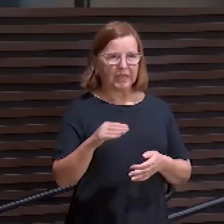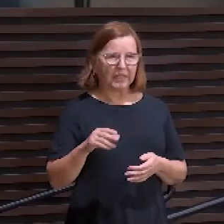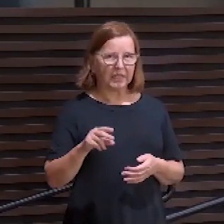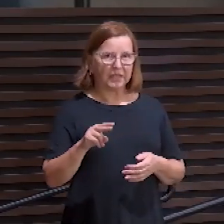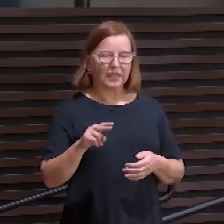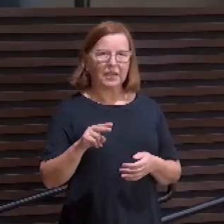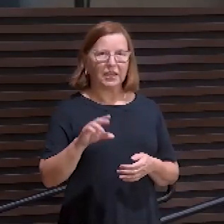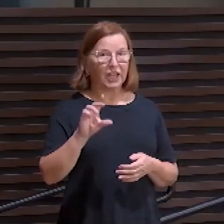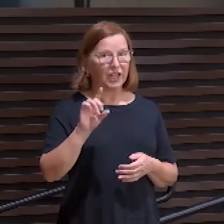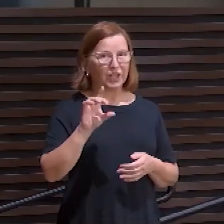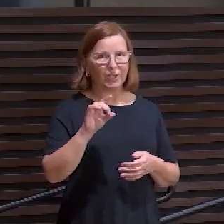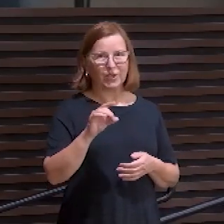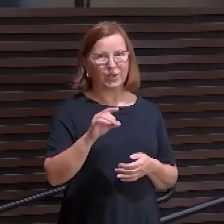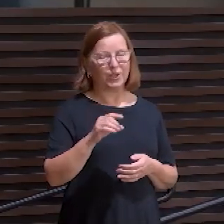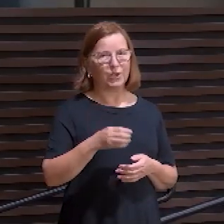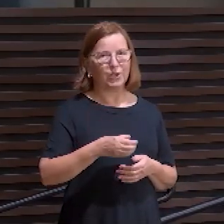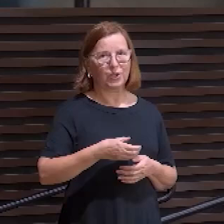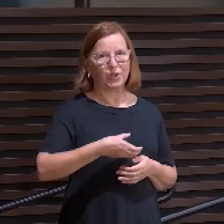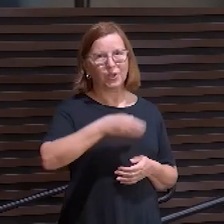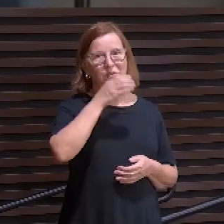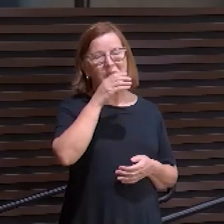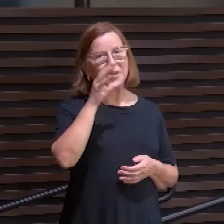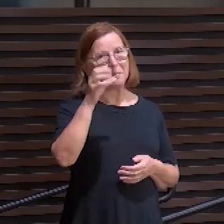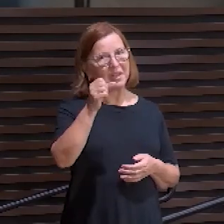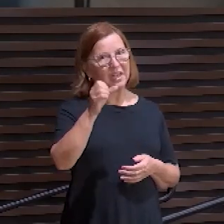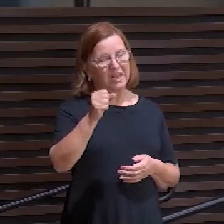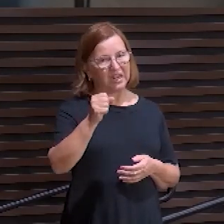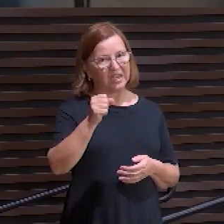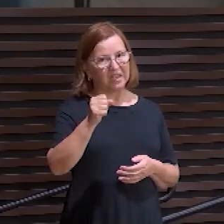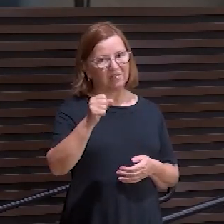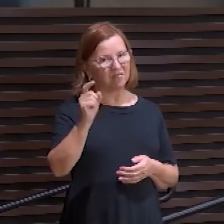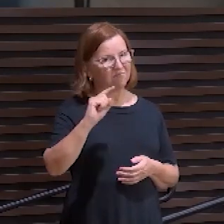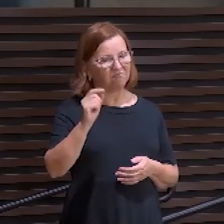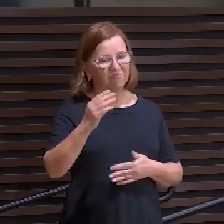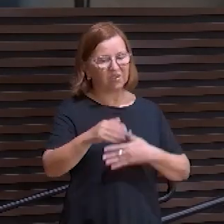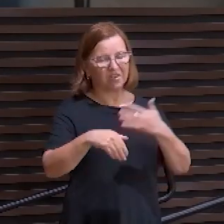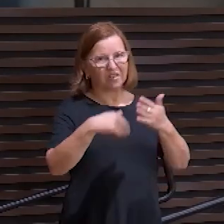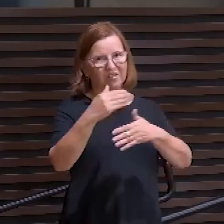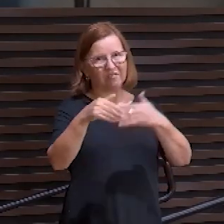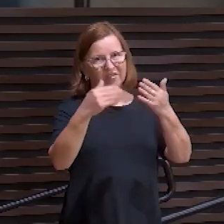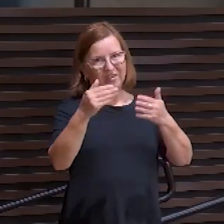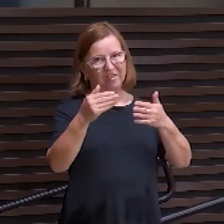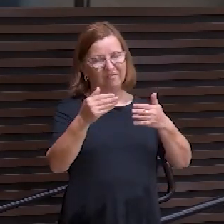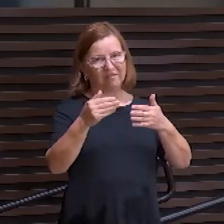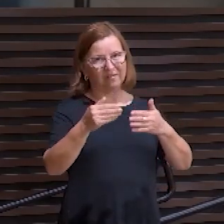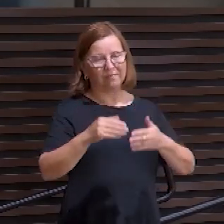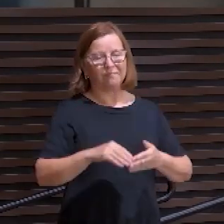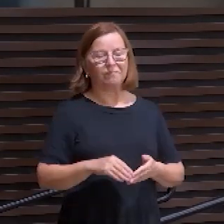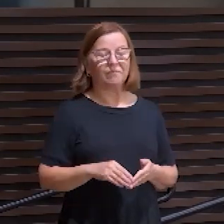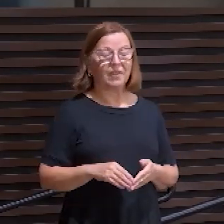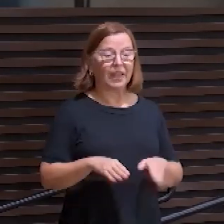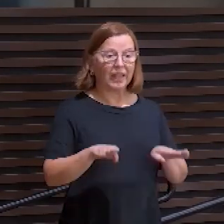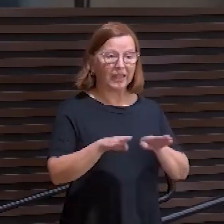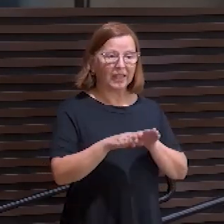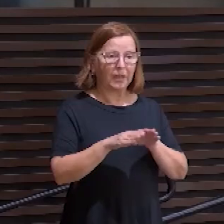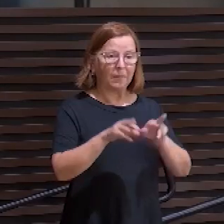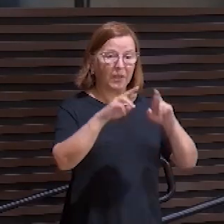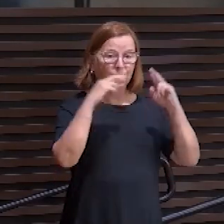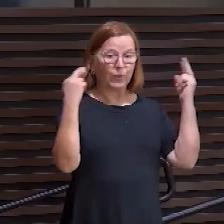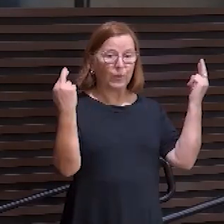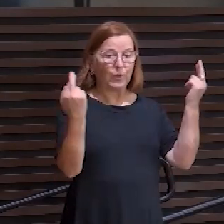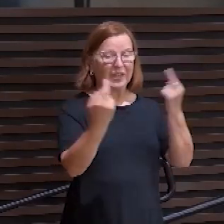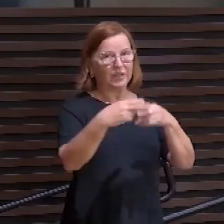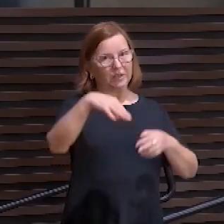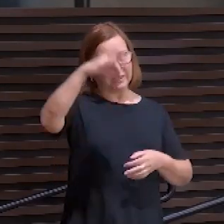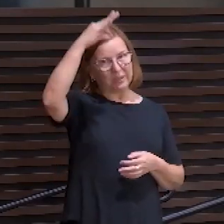prejudicada. Há também uma forma de crescimento de atrofia no reino espiritual. O